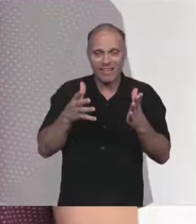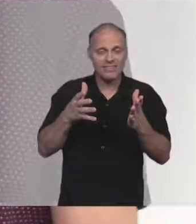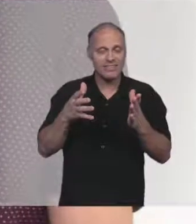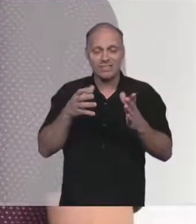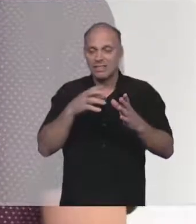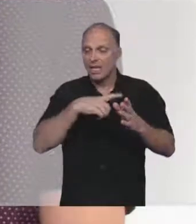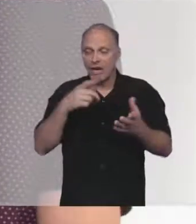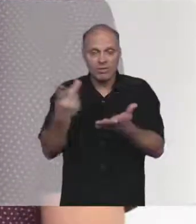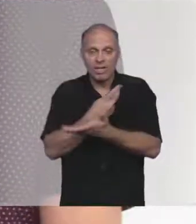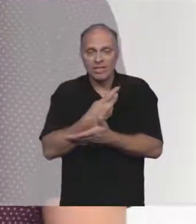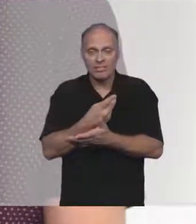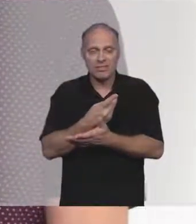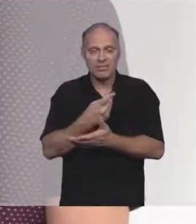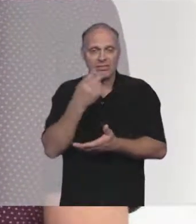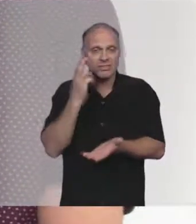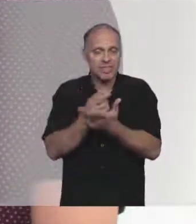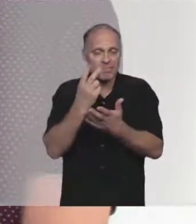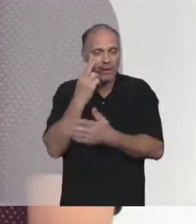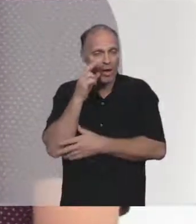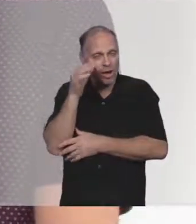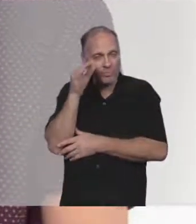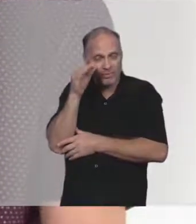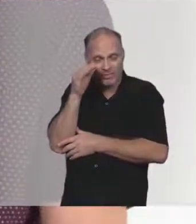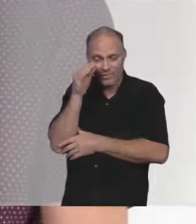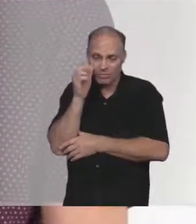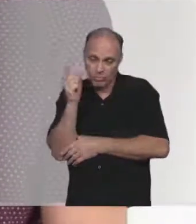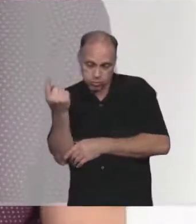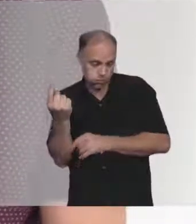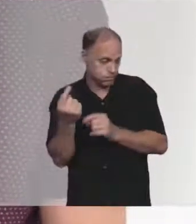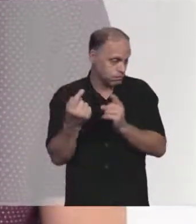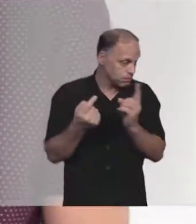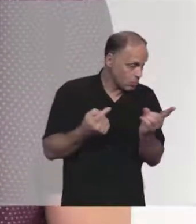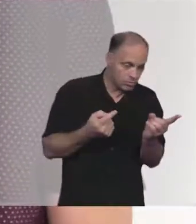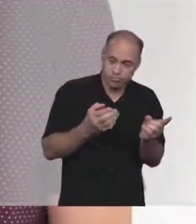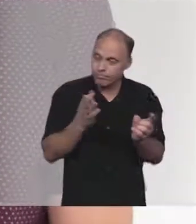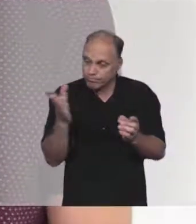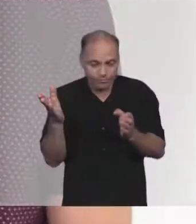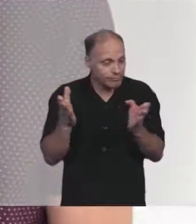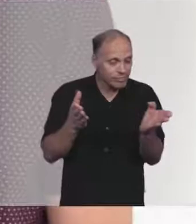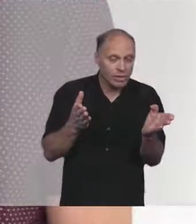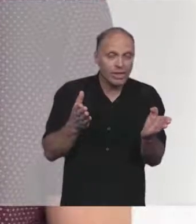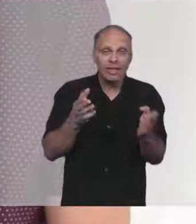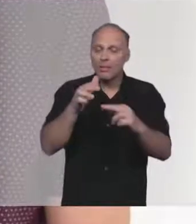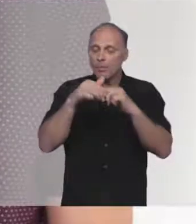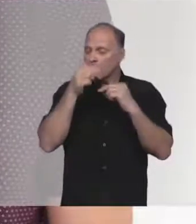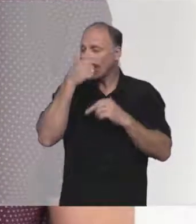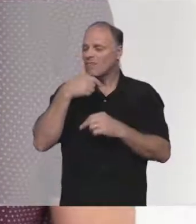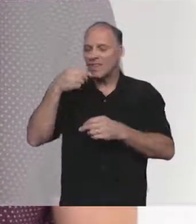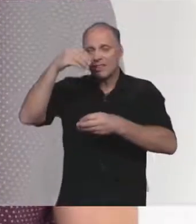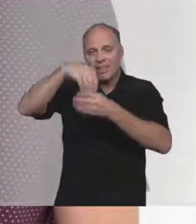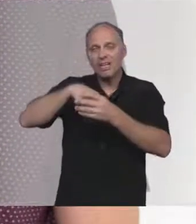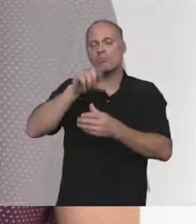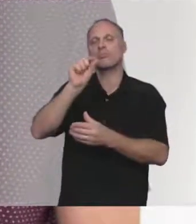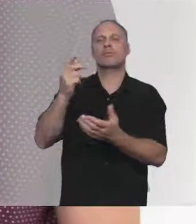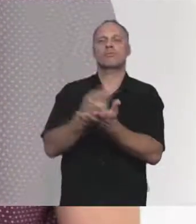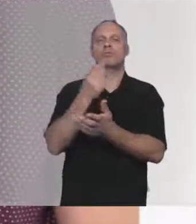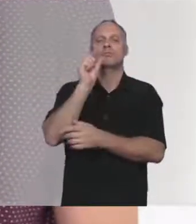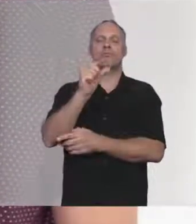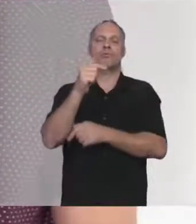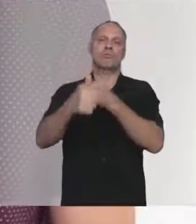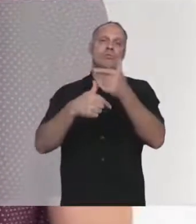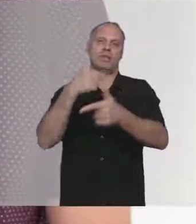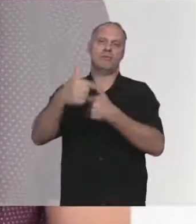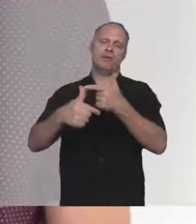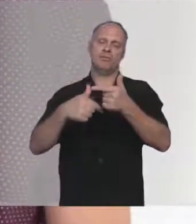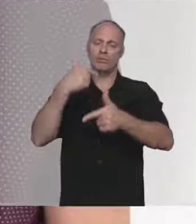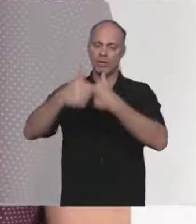dessas ambivalências que existem, né? Que eu fiquei sempre observando elas, eu acho que é dentro disso que acontece um pouco